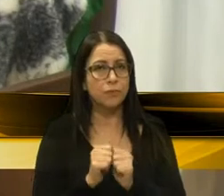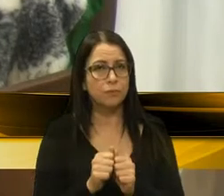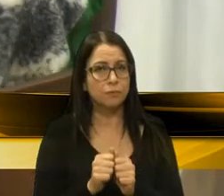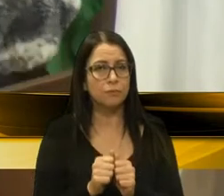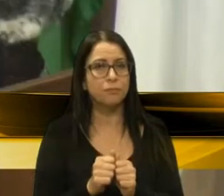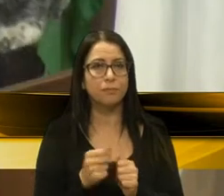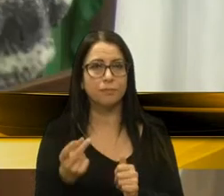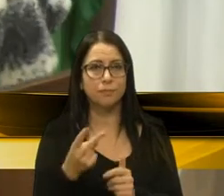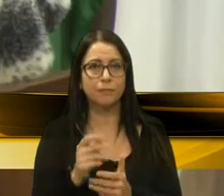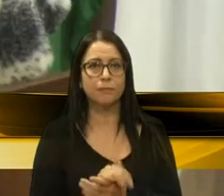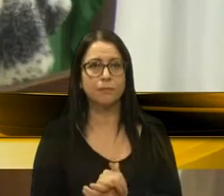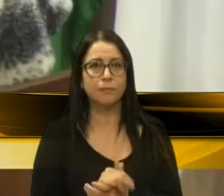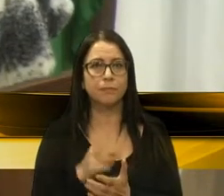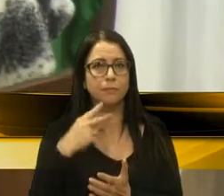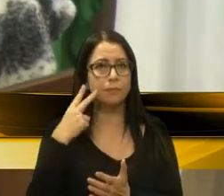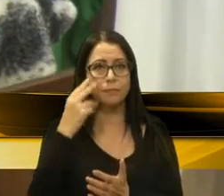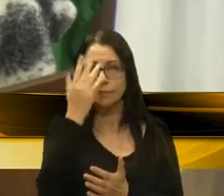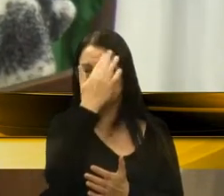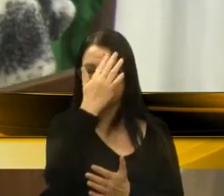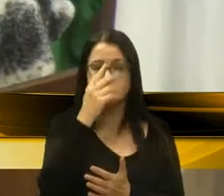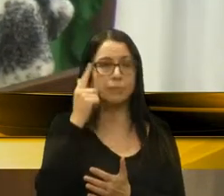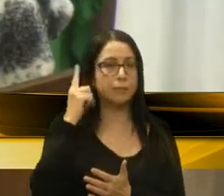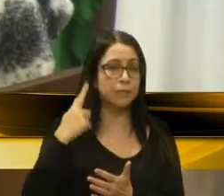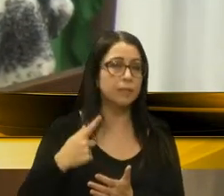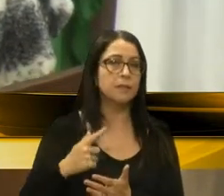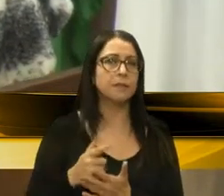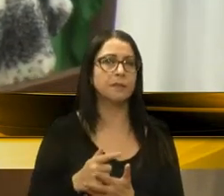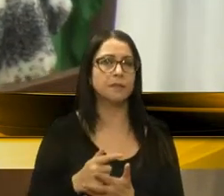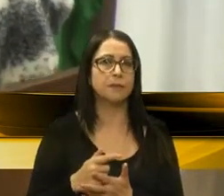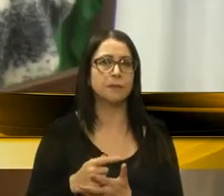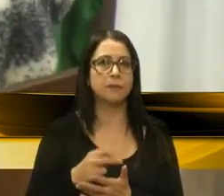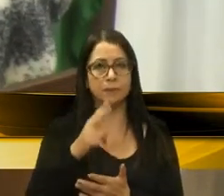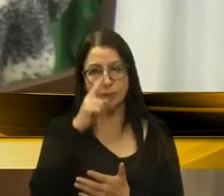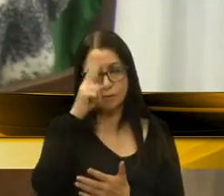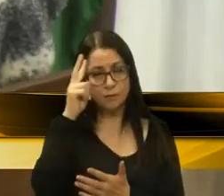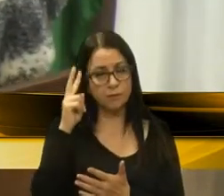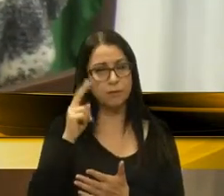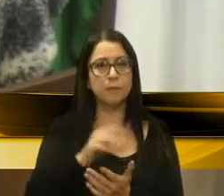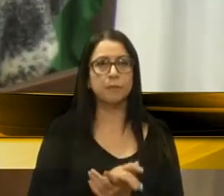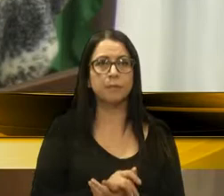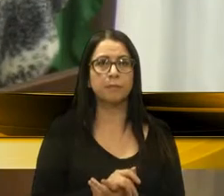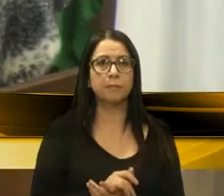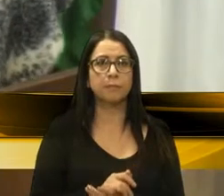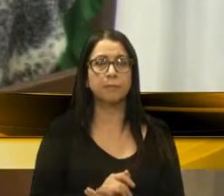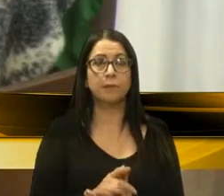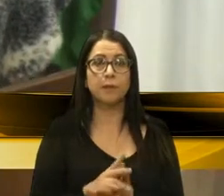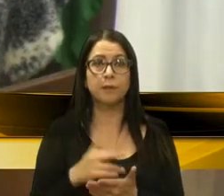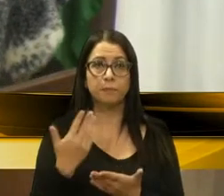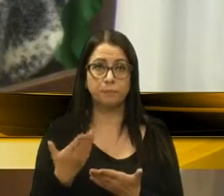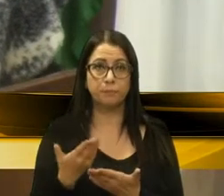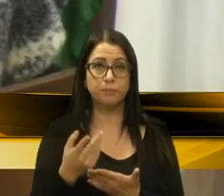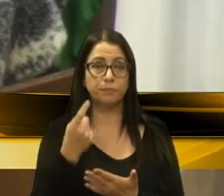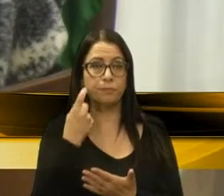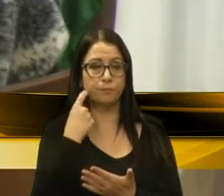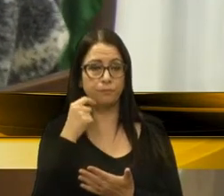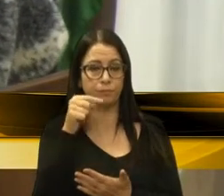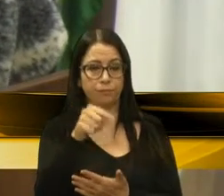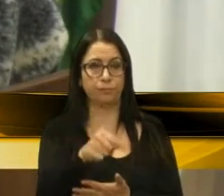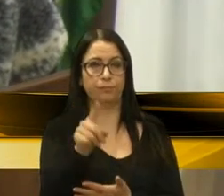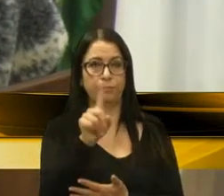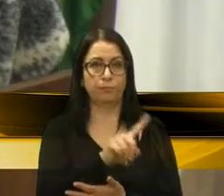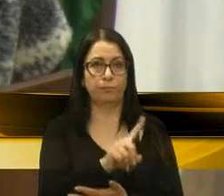juntos, vereadora Diló, vereadora Gladys, o vereador Velocino. Então, nesta sexta-feira, agora,